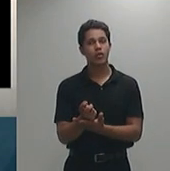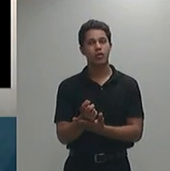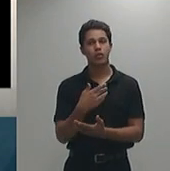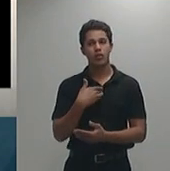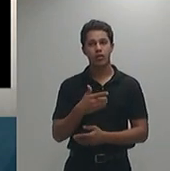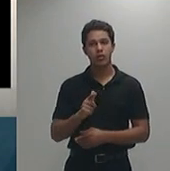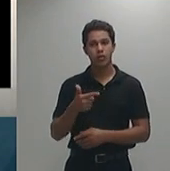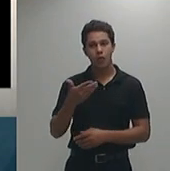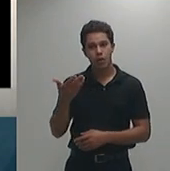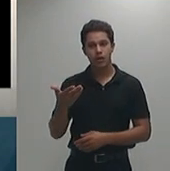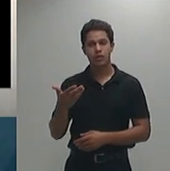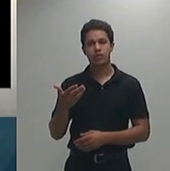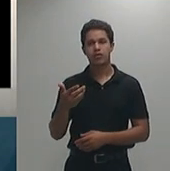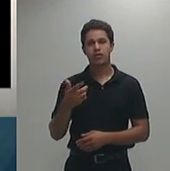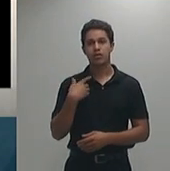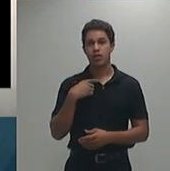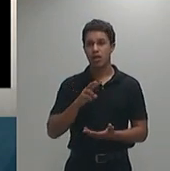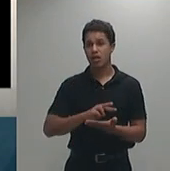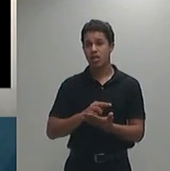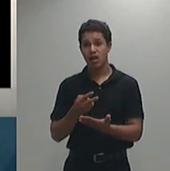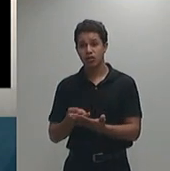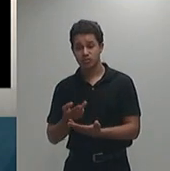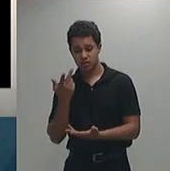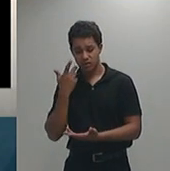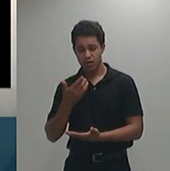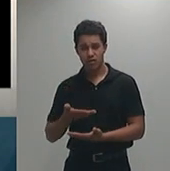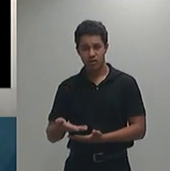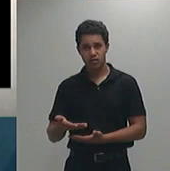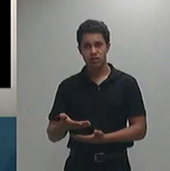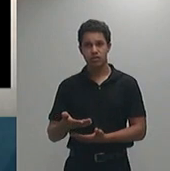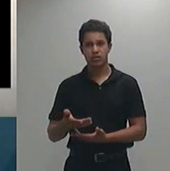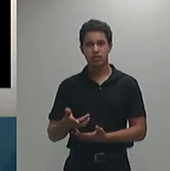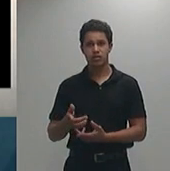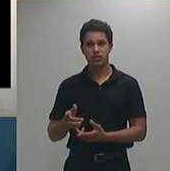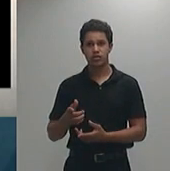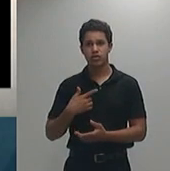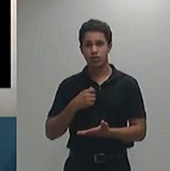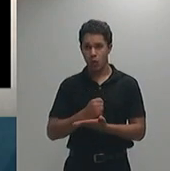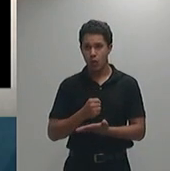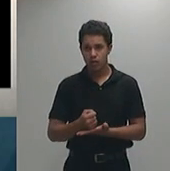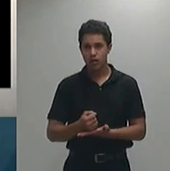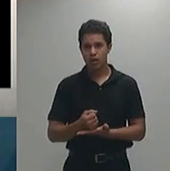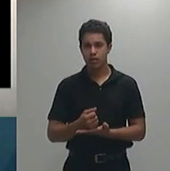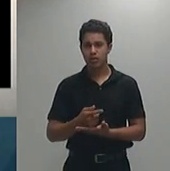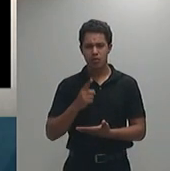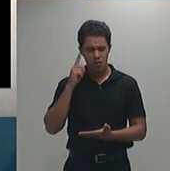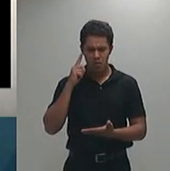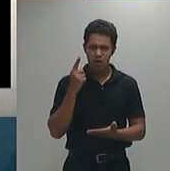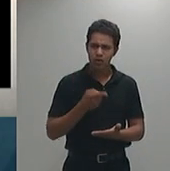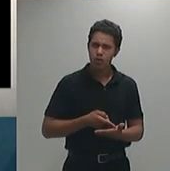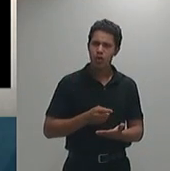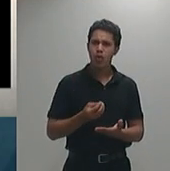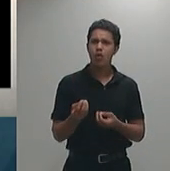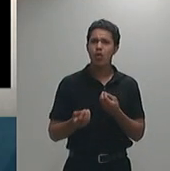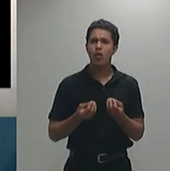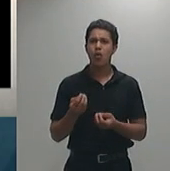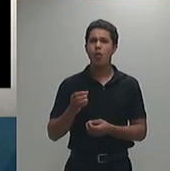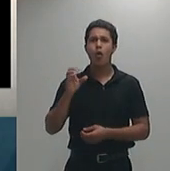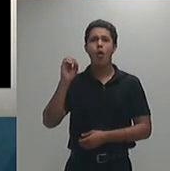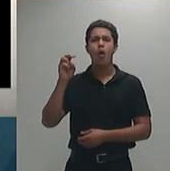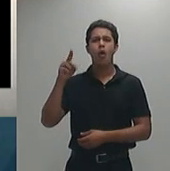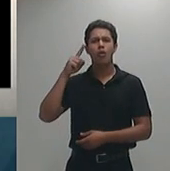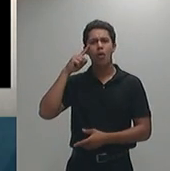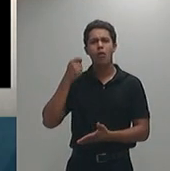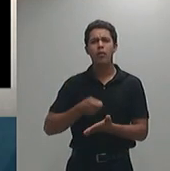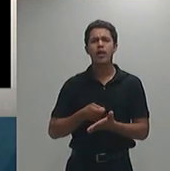na tradução moderna de dirigismo contratual e impôs como ônus e particulares que exercem